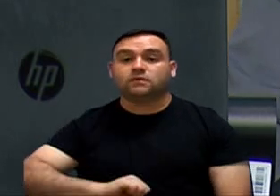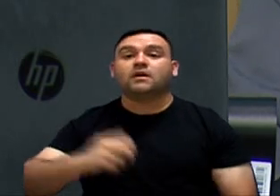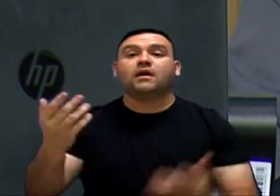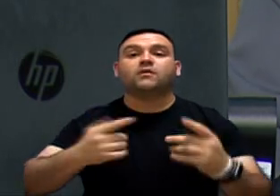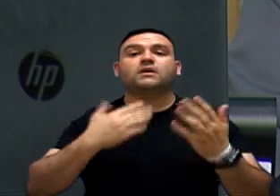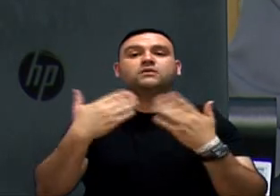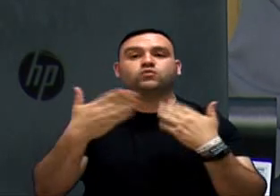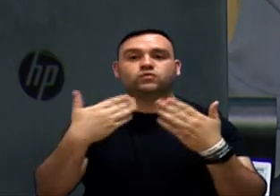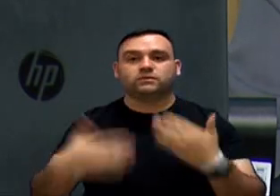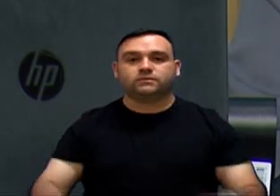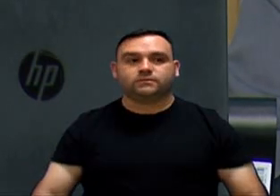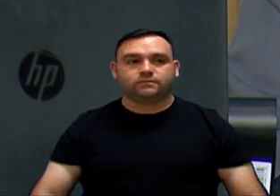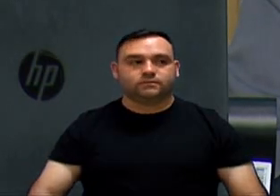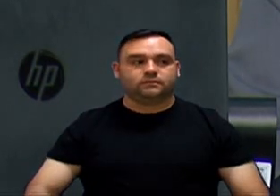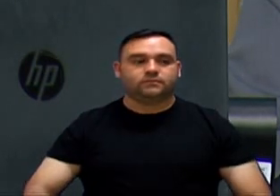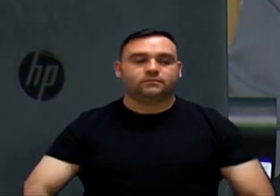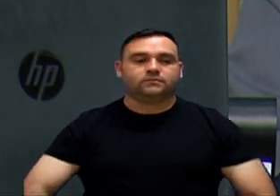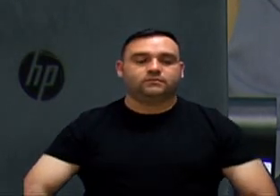coloco em discussão.